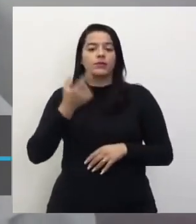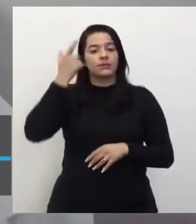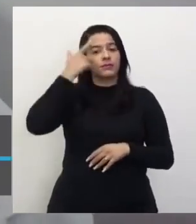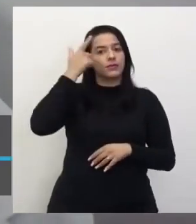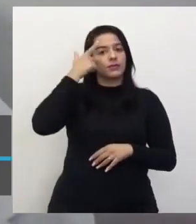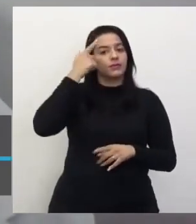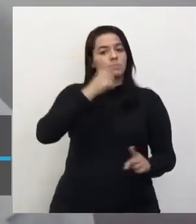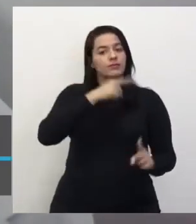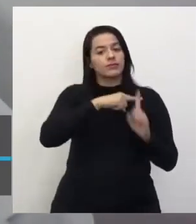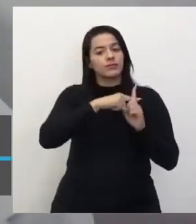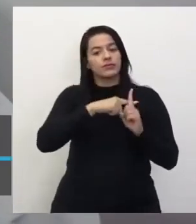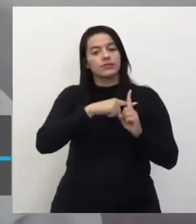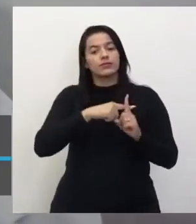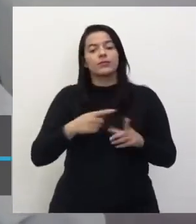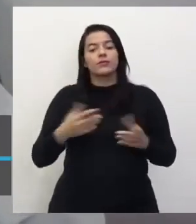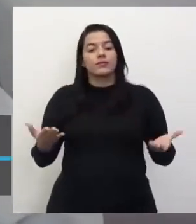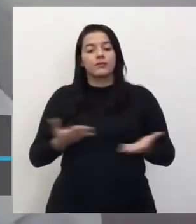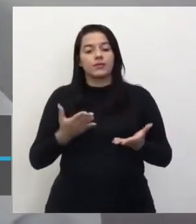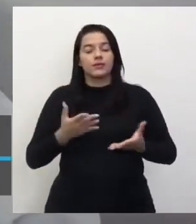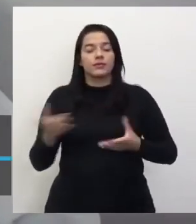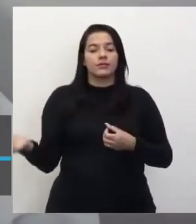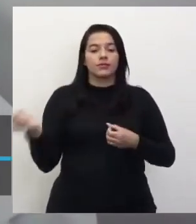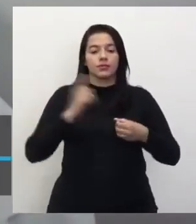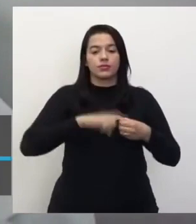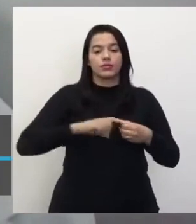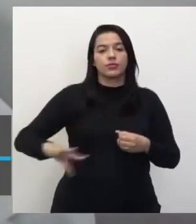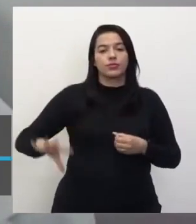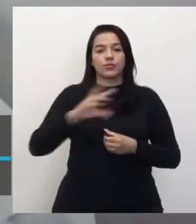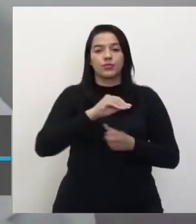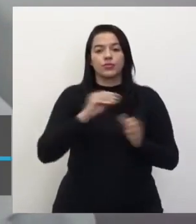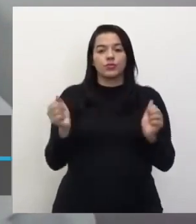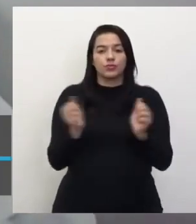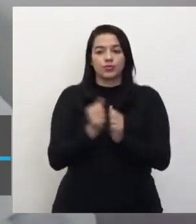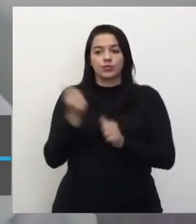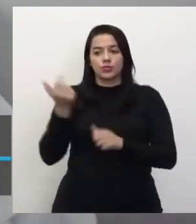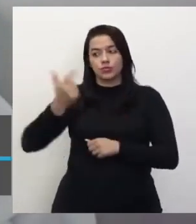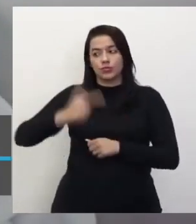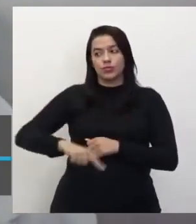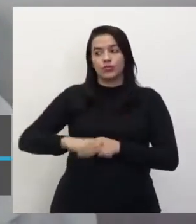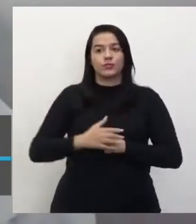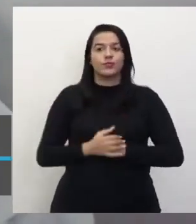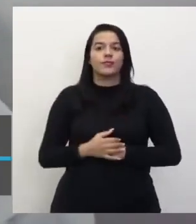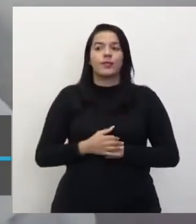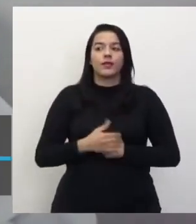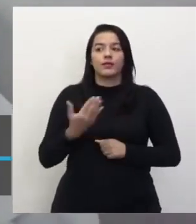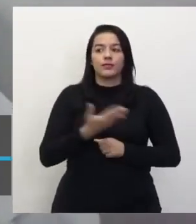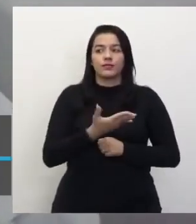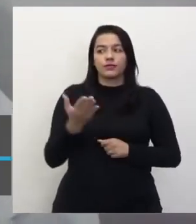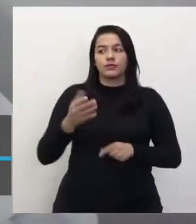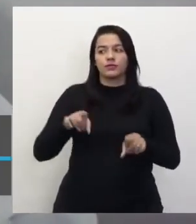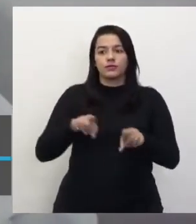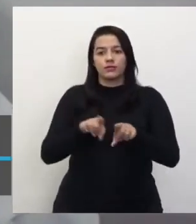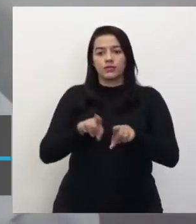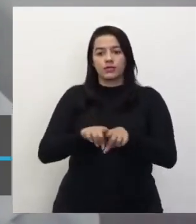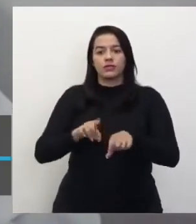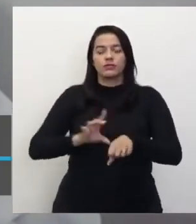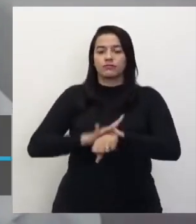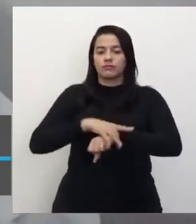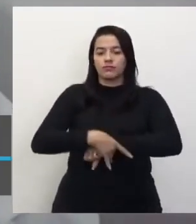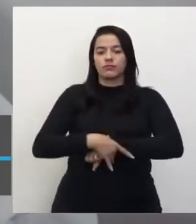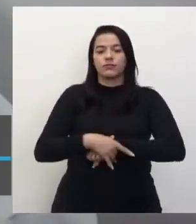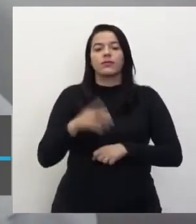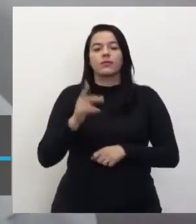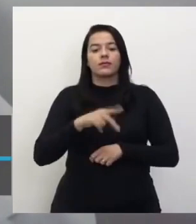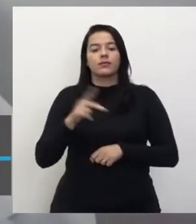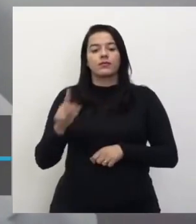pensamento positivo, mas logo, logo está todo mundo junto aqui de novo. Tá bom? E todo mundo no estúdio com segurança. A professora